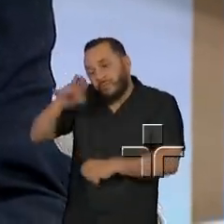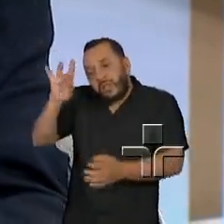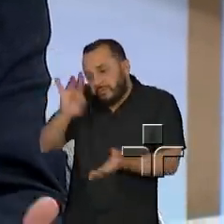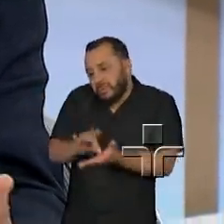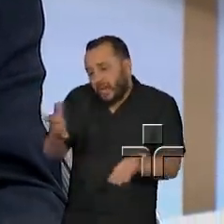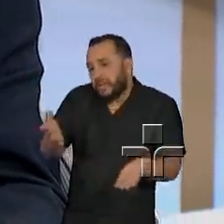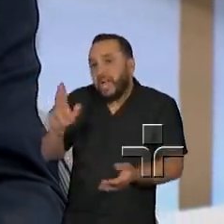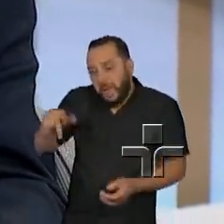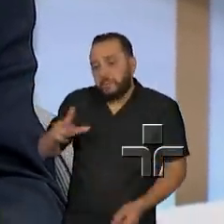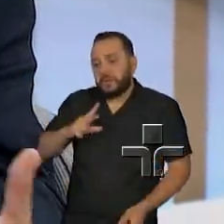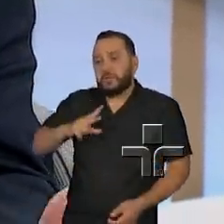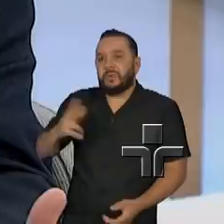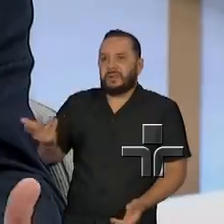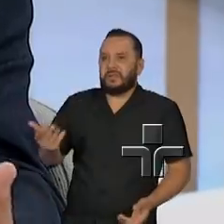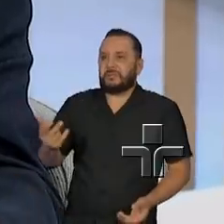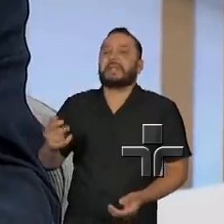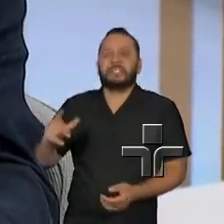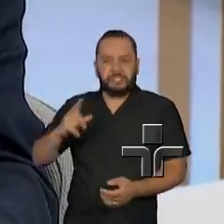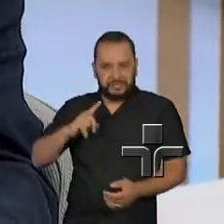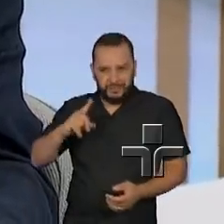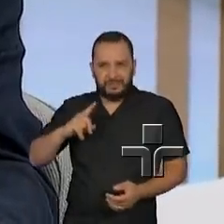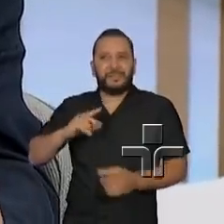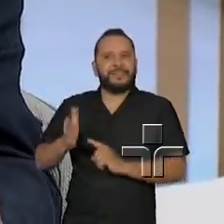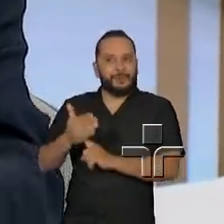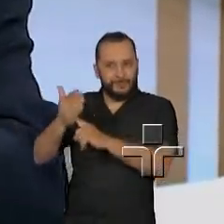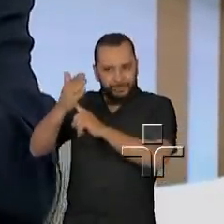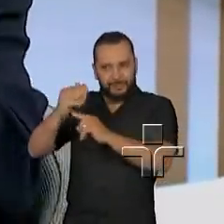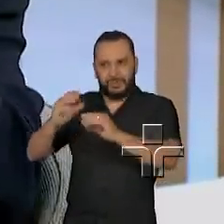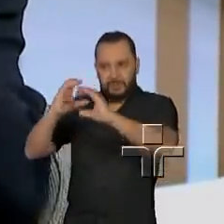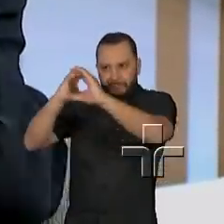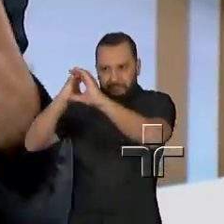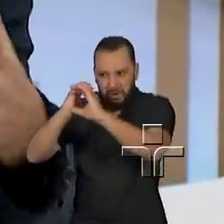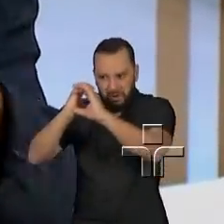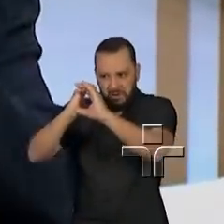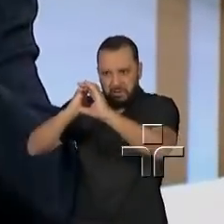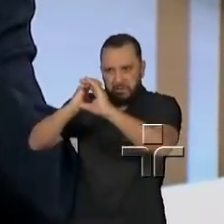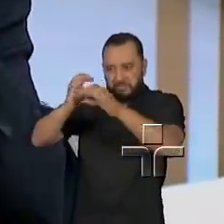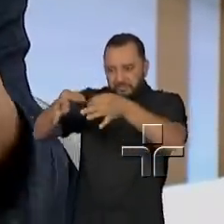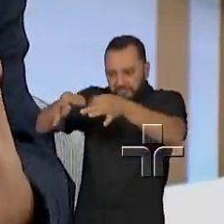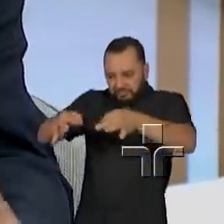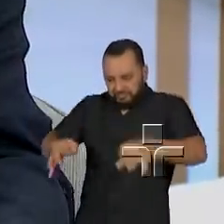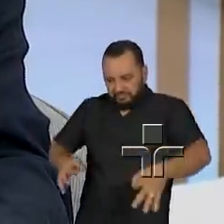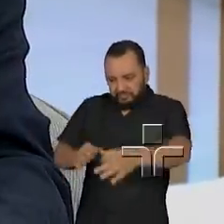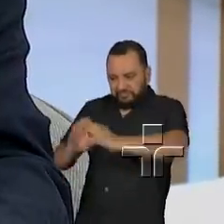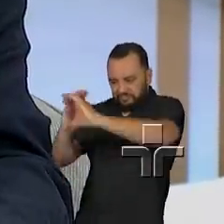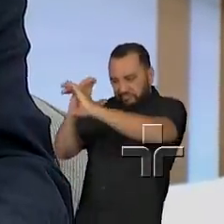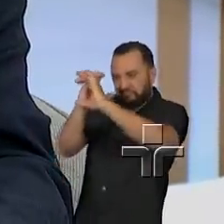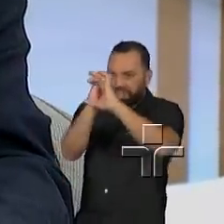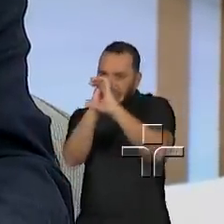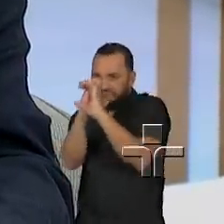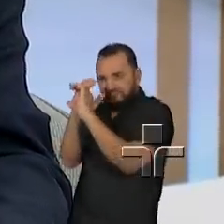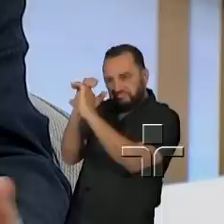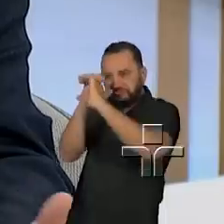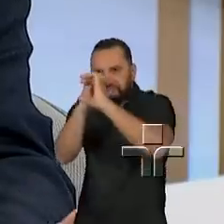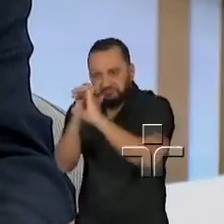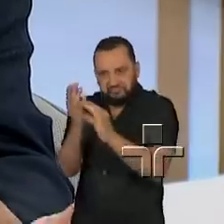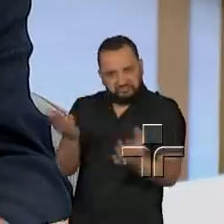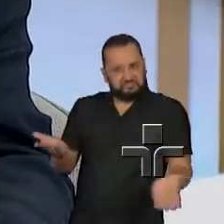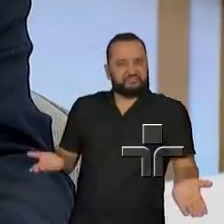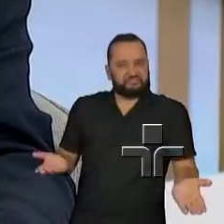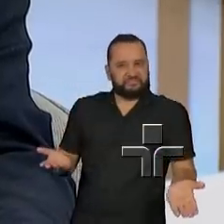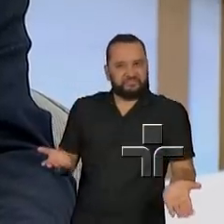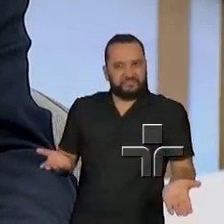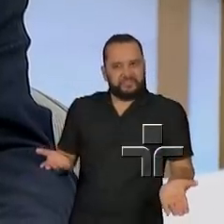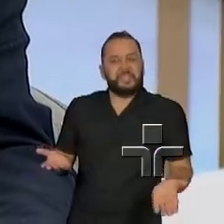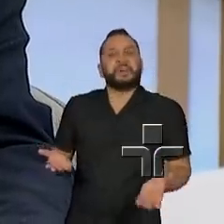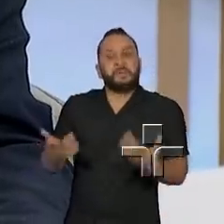plausível, porque havia um certo equipamento, a maneira de posicionamento, a movimentação. E nesse caso, se eles estavam ali para